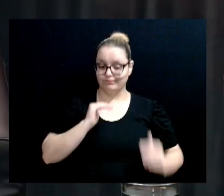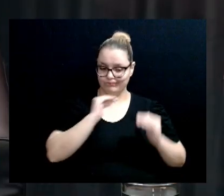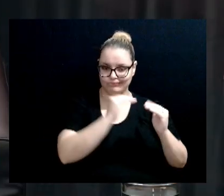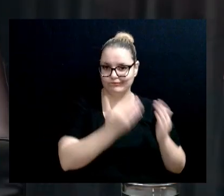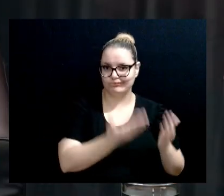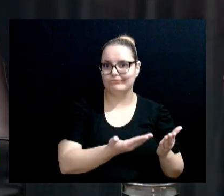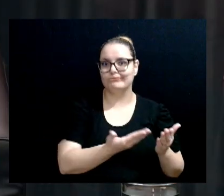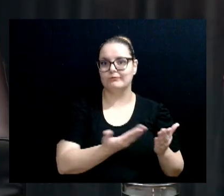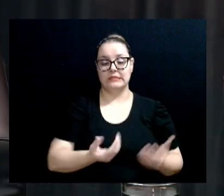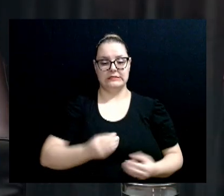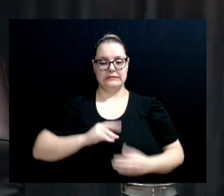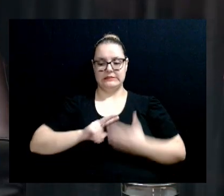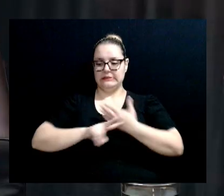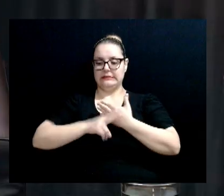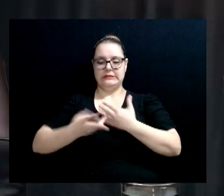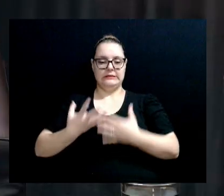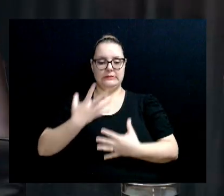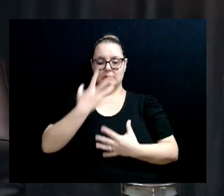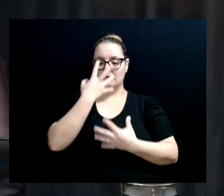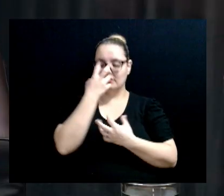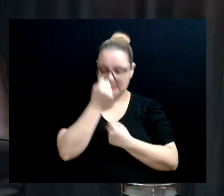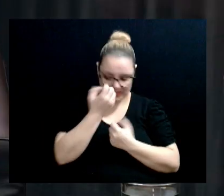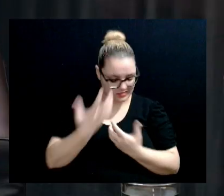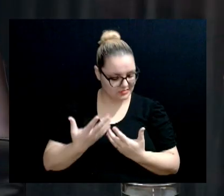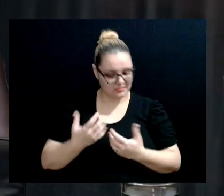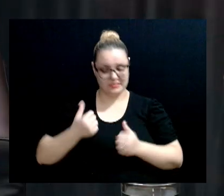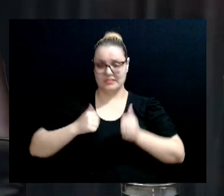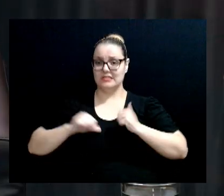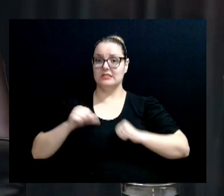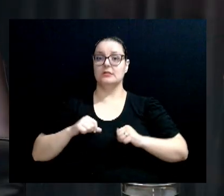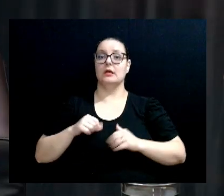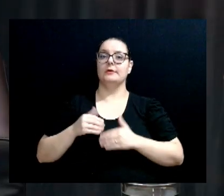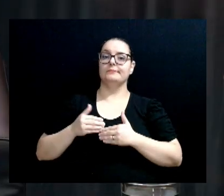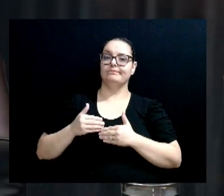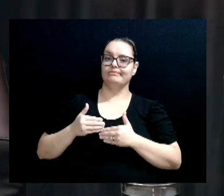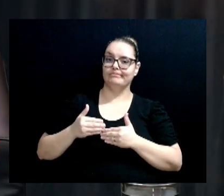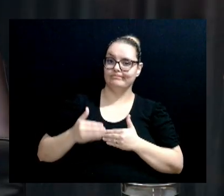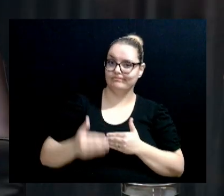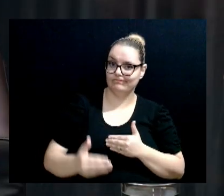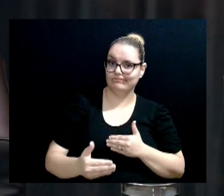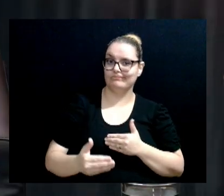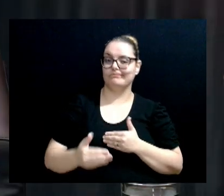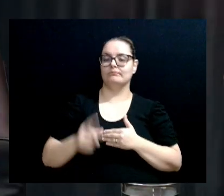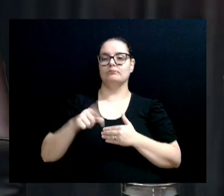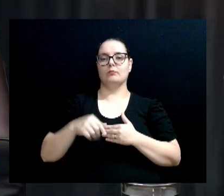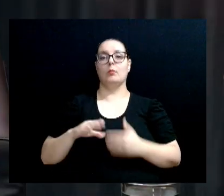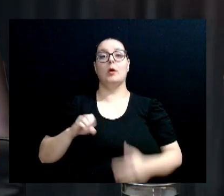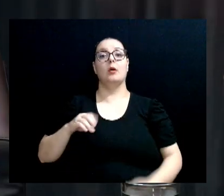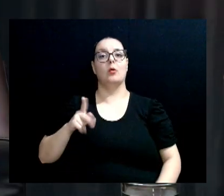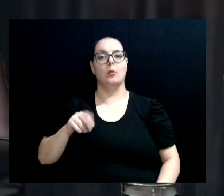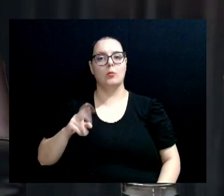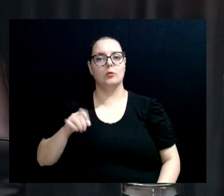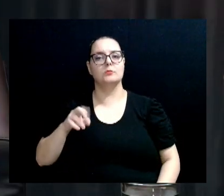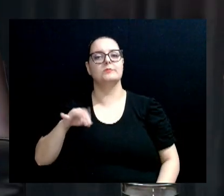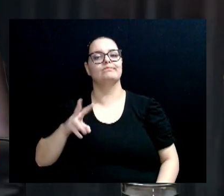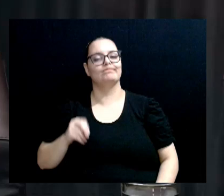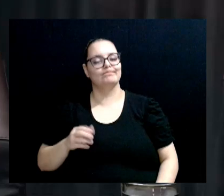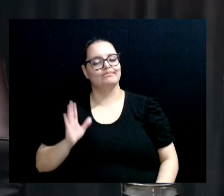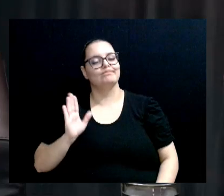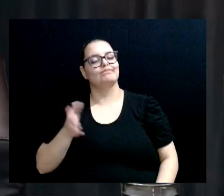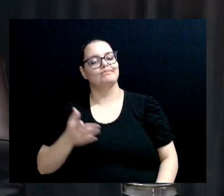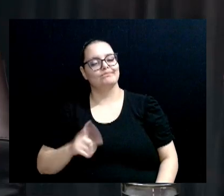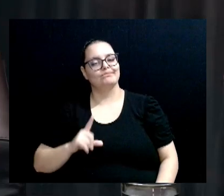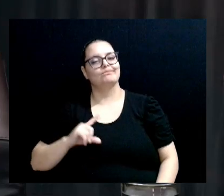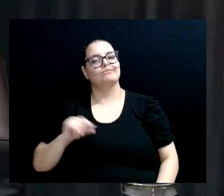uma frustração, e aí a gente entra num âmbito mais de uma compulsividade, que daí a gente já sai aí do